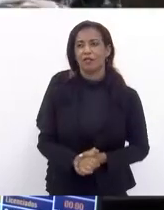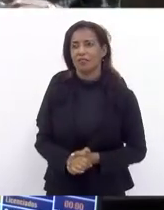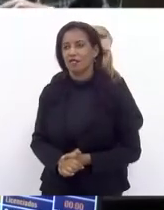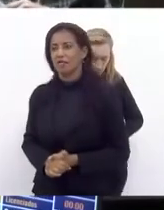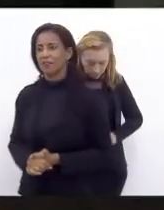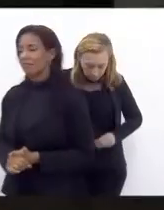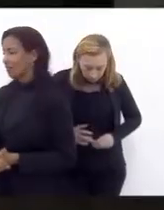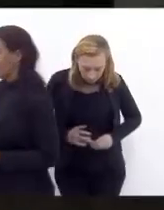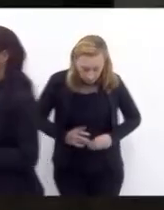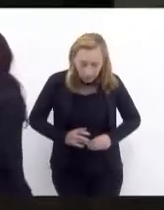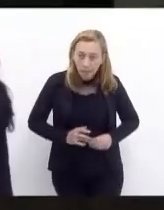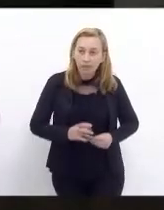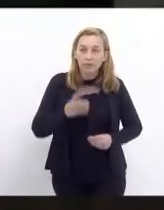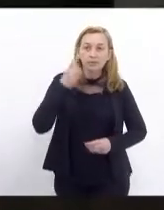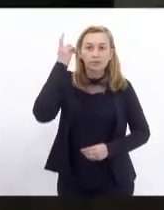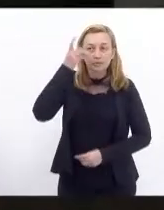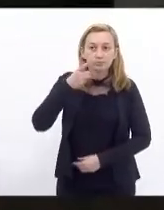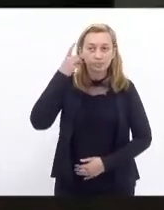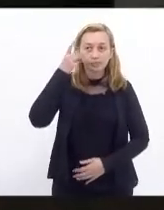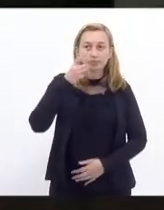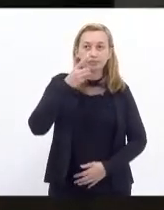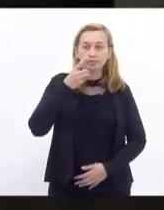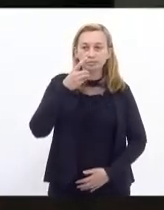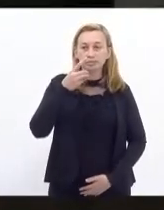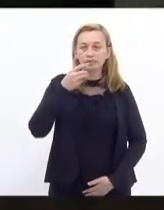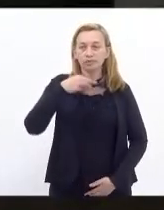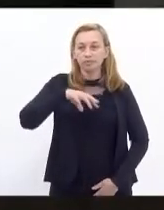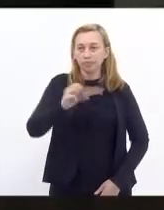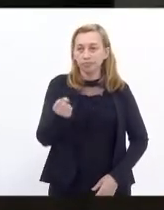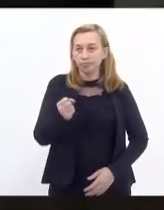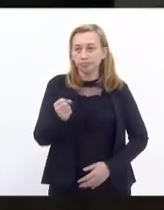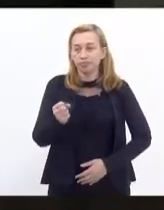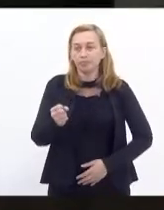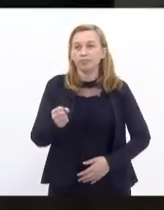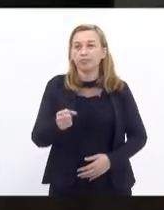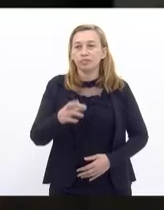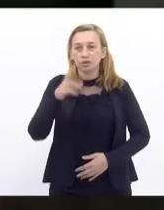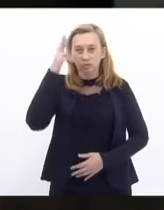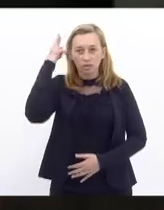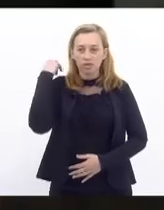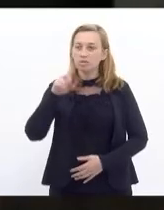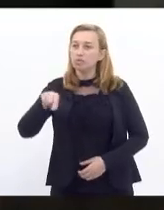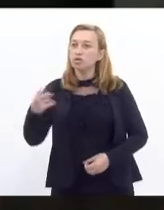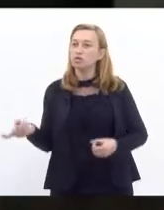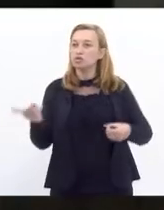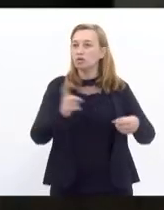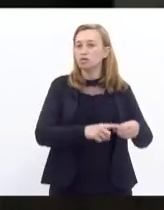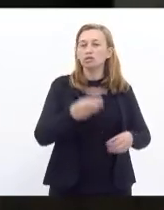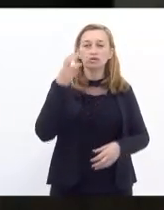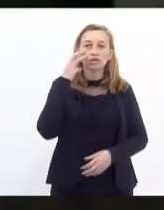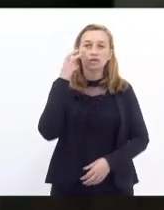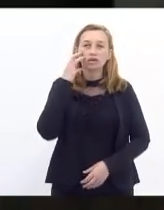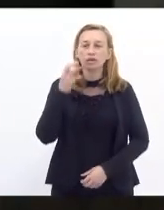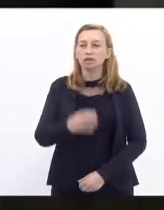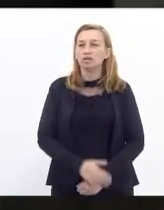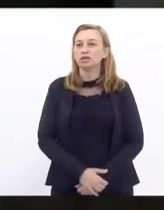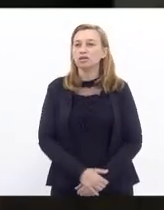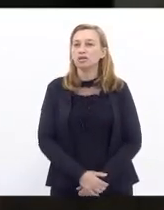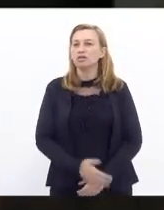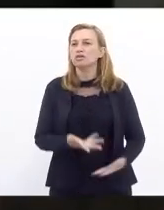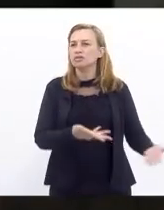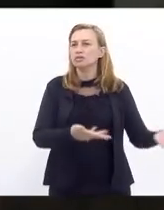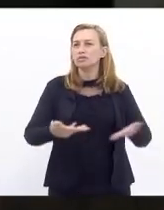Então, Tadamar, Rosane, volta para o Valdec e assim sucessivamente. Quero convidar aqui, cadê